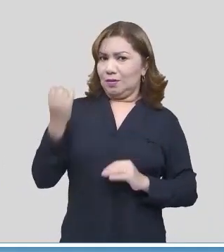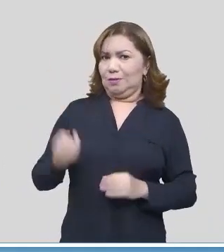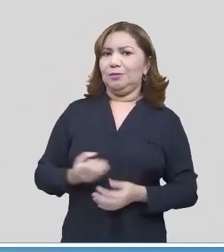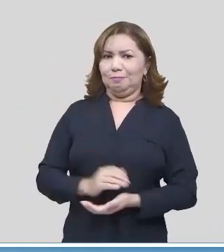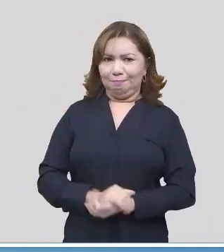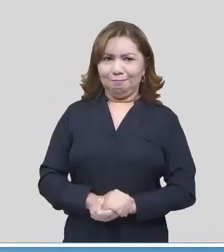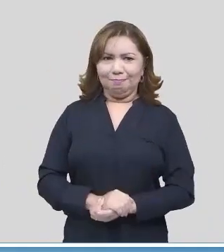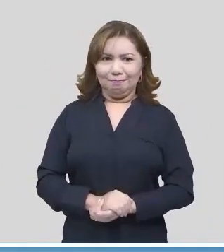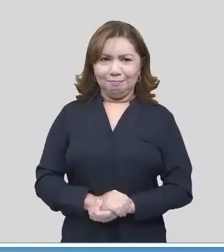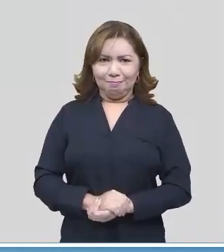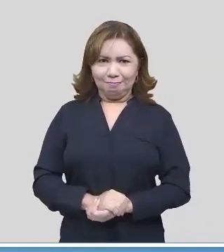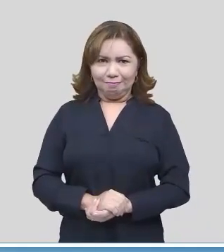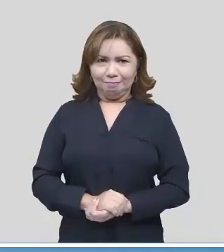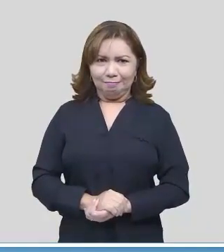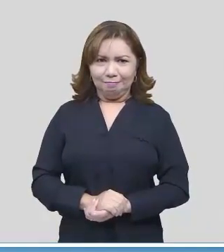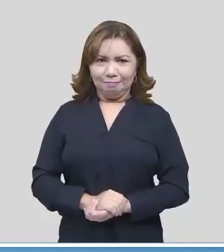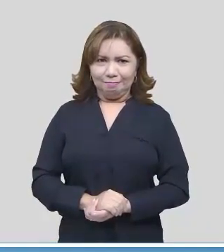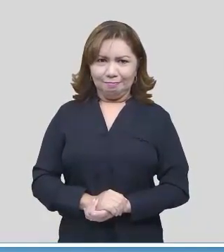necessário.